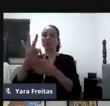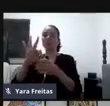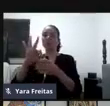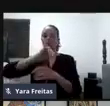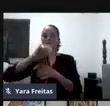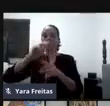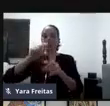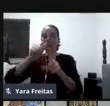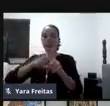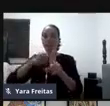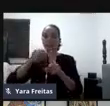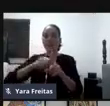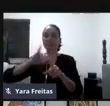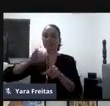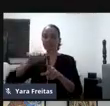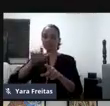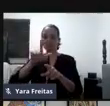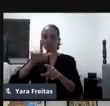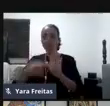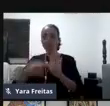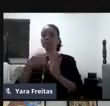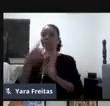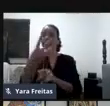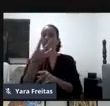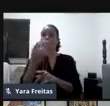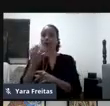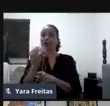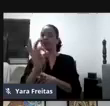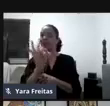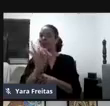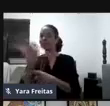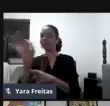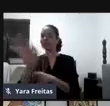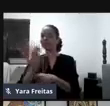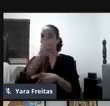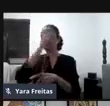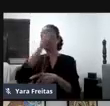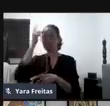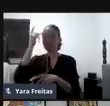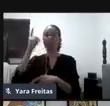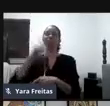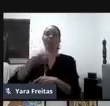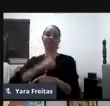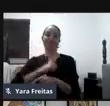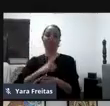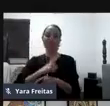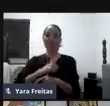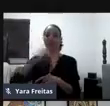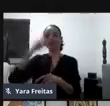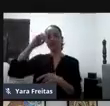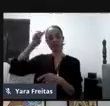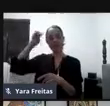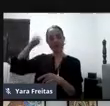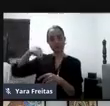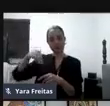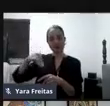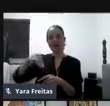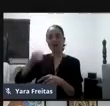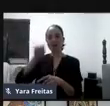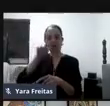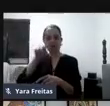a 40% de risco, né? Então, 40% do seu risco de